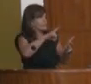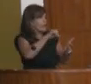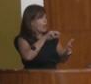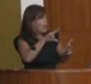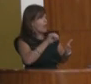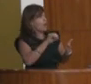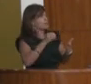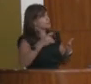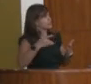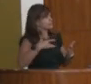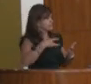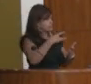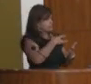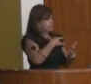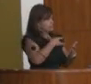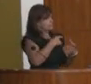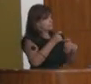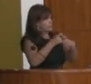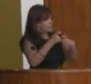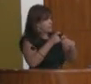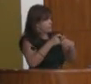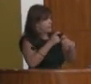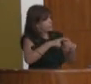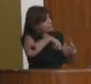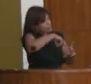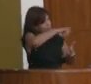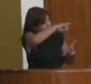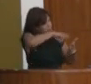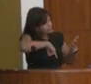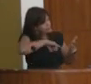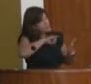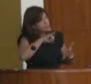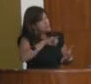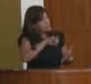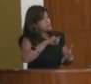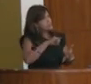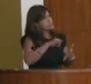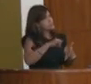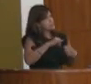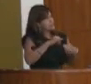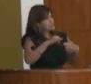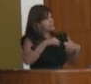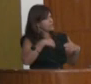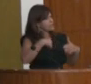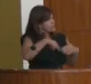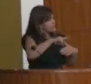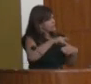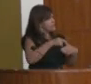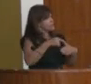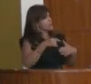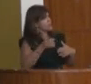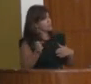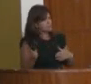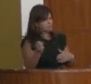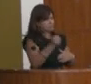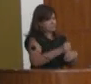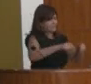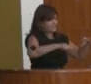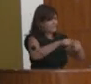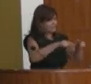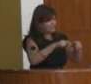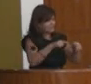saúde de nível superior. Então, por exemplo, se aquela função que aquela pessoa com deficiência